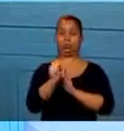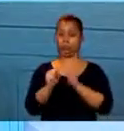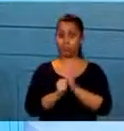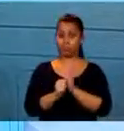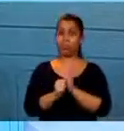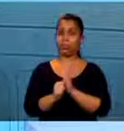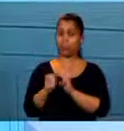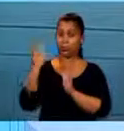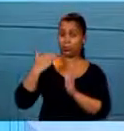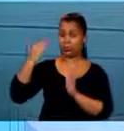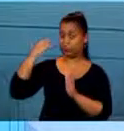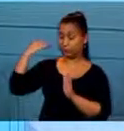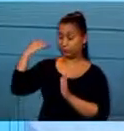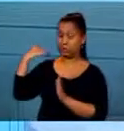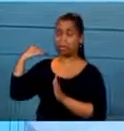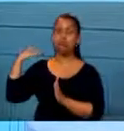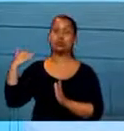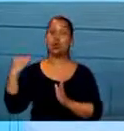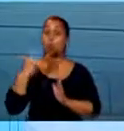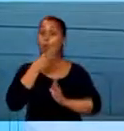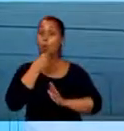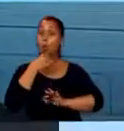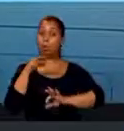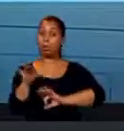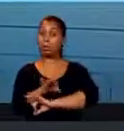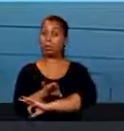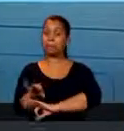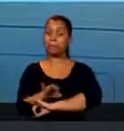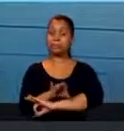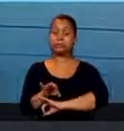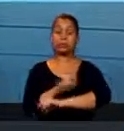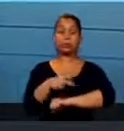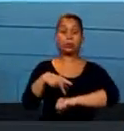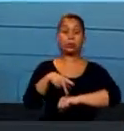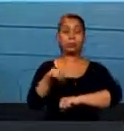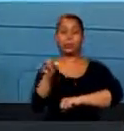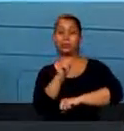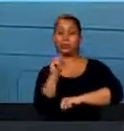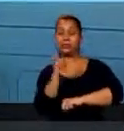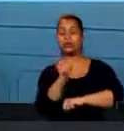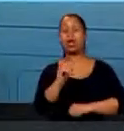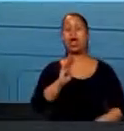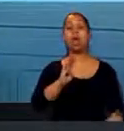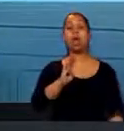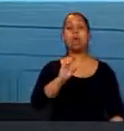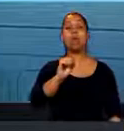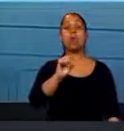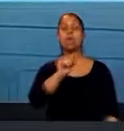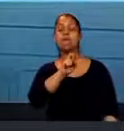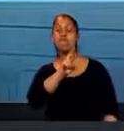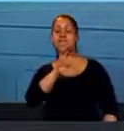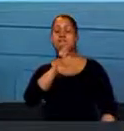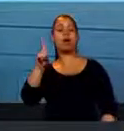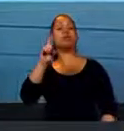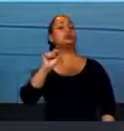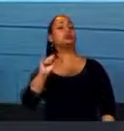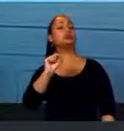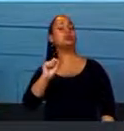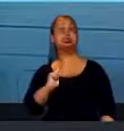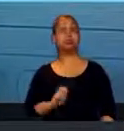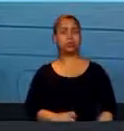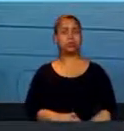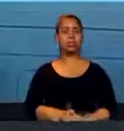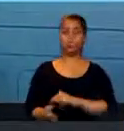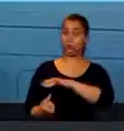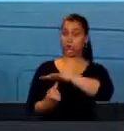pelo Ugolini, um arquiteto italiano, um bulevar de praças.